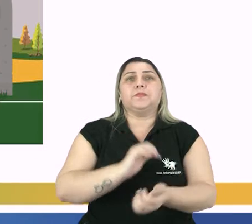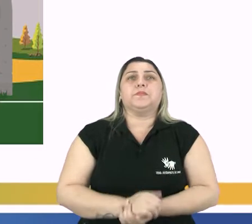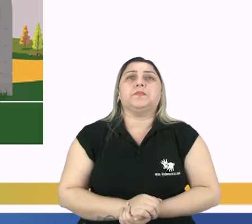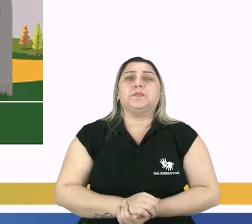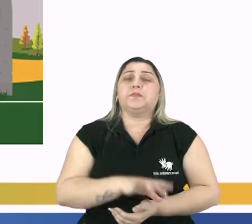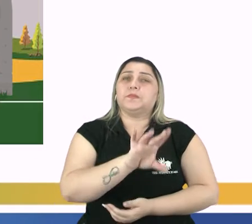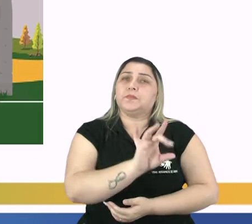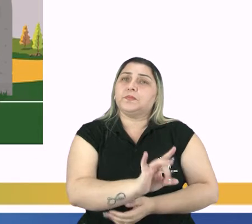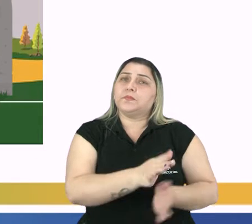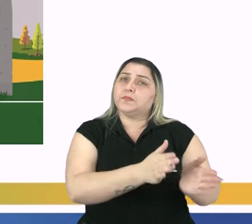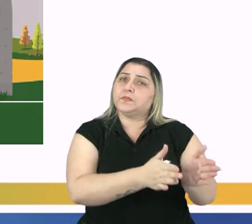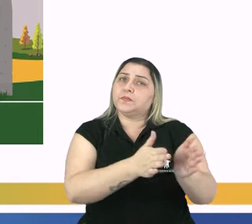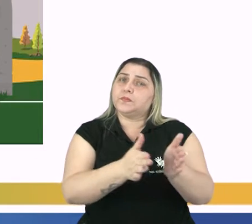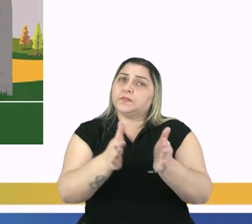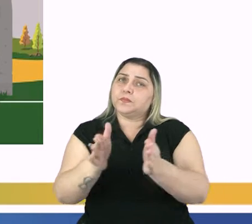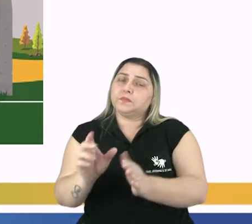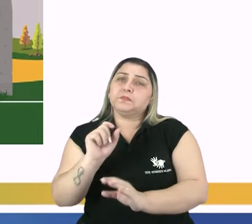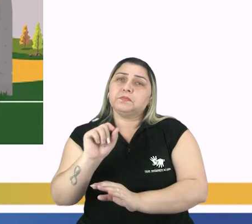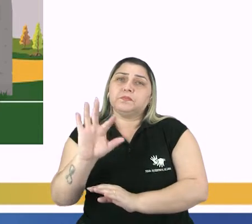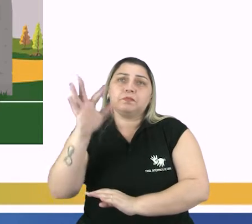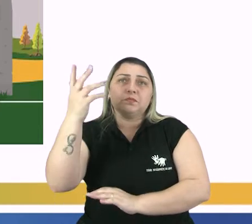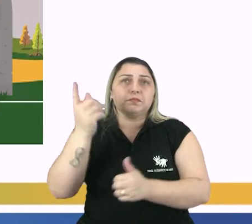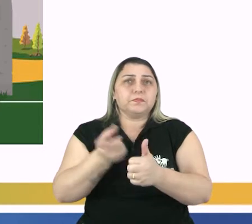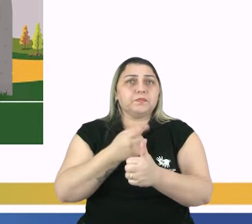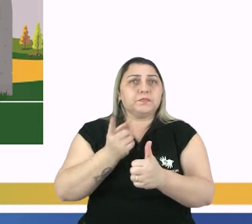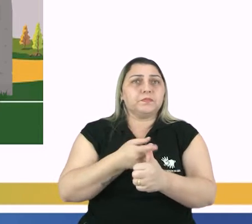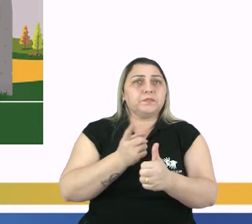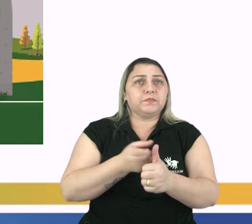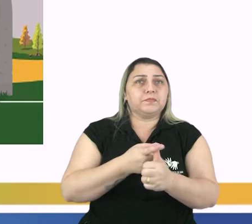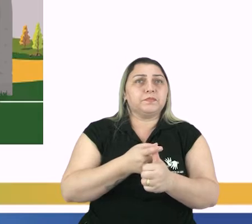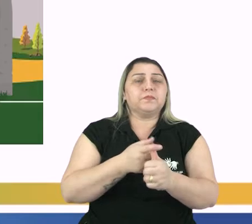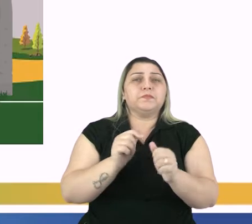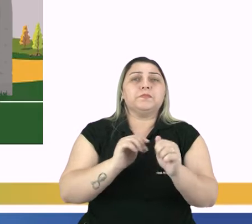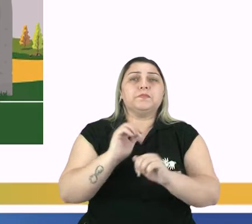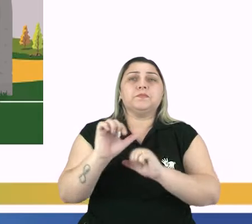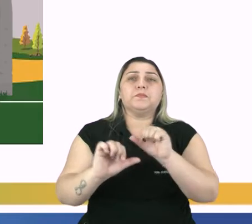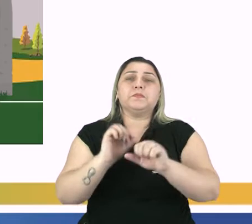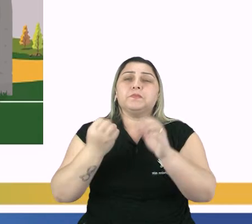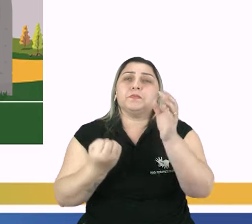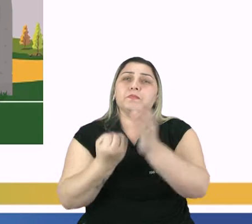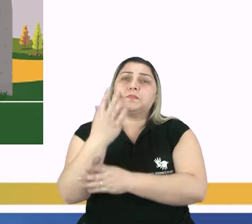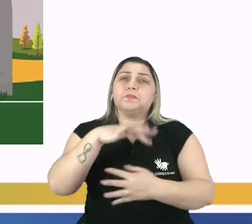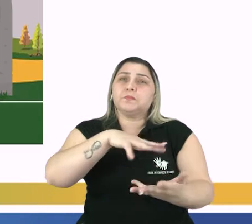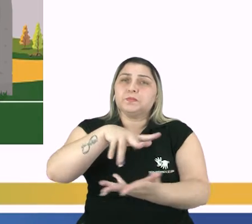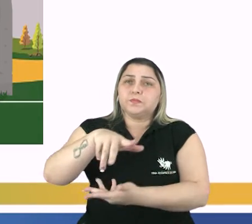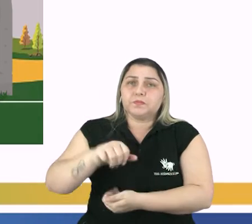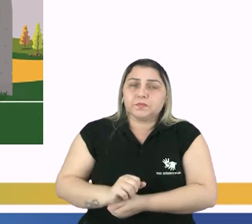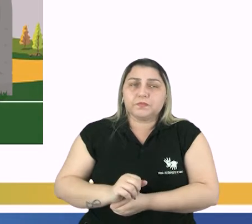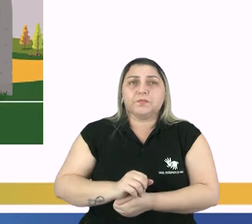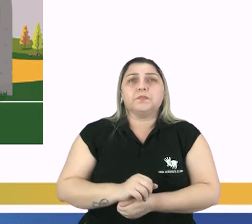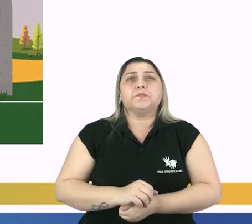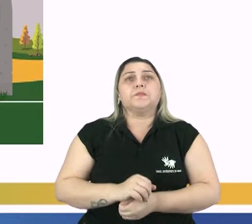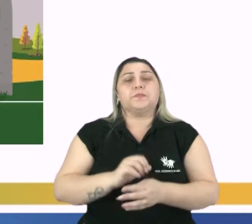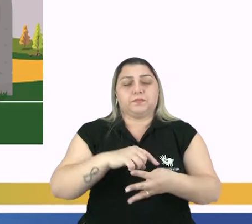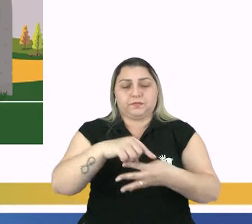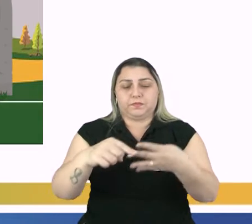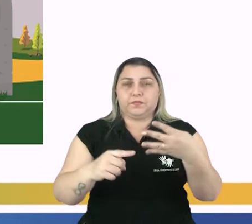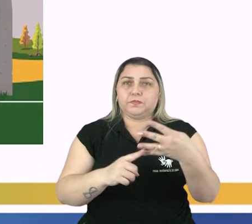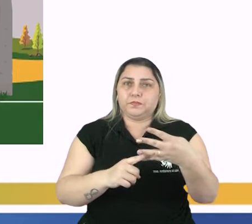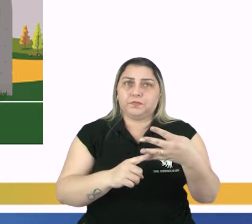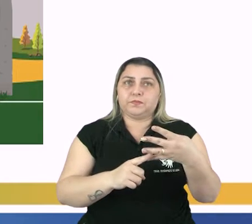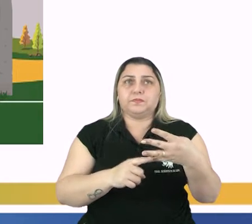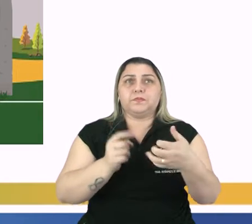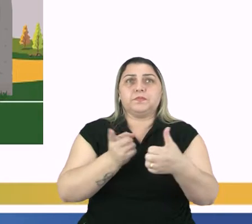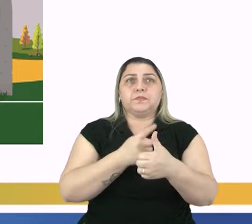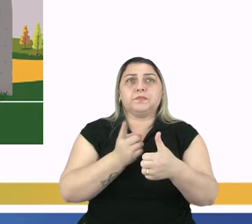são cada fase dessa, o que aconteceu primeiro, o que foi evoluindo, o que surgiu no mundo, e elas são divididas em 4 fases.